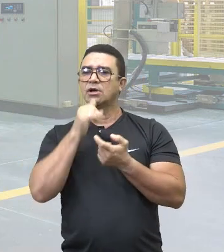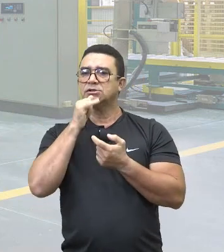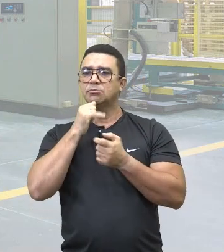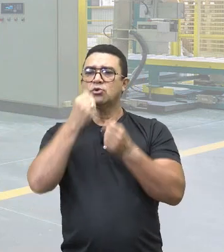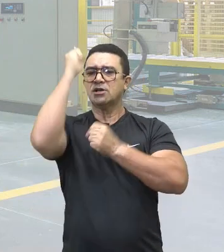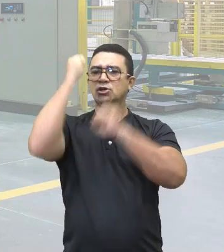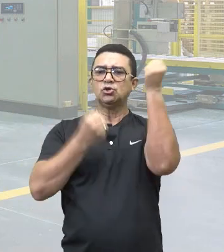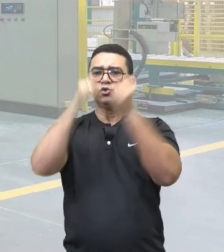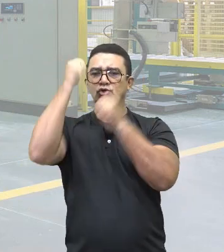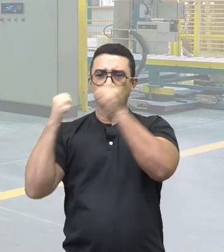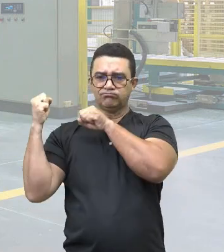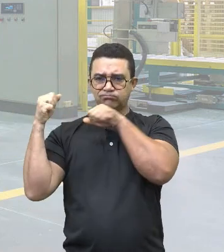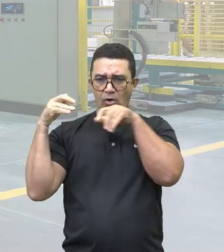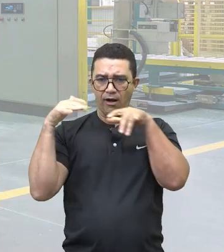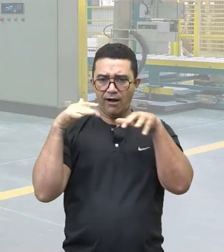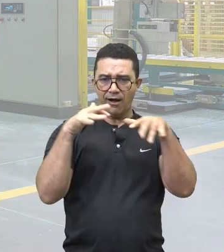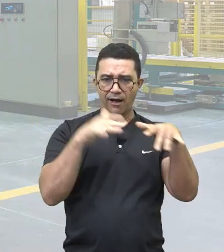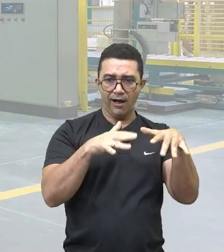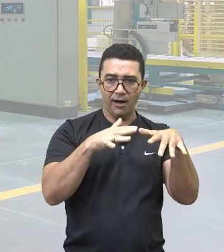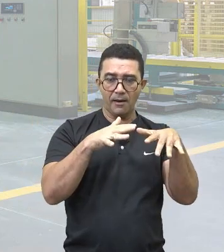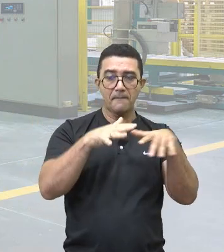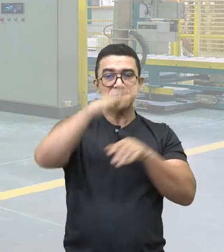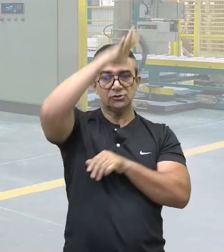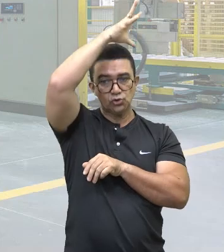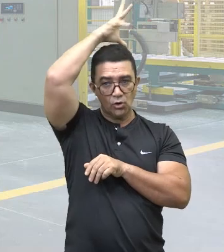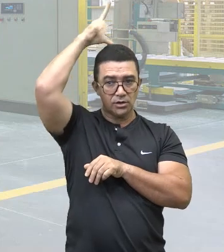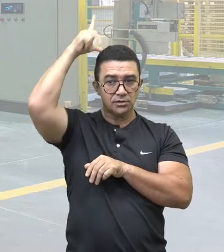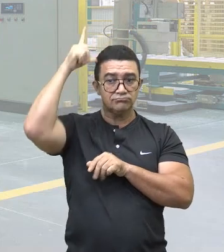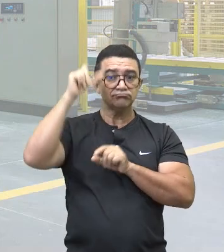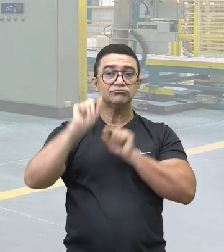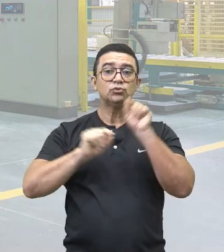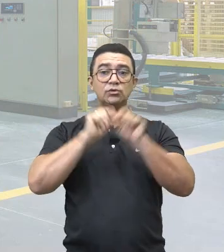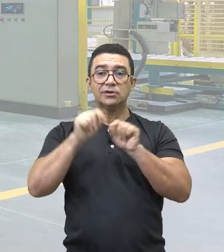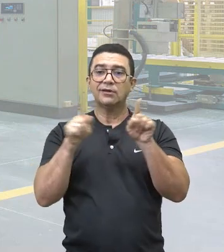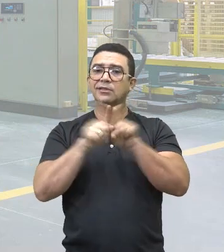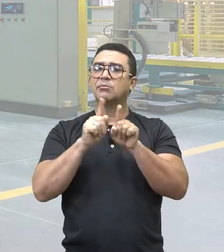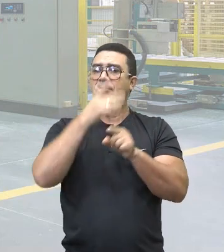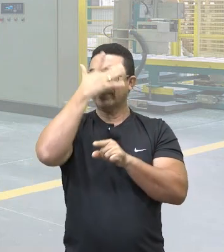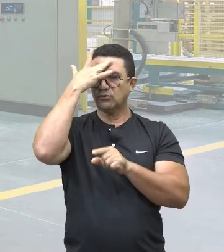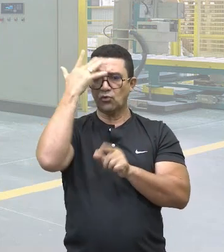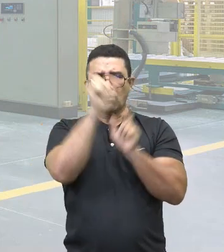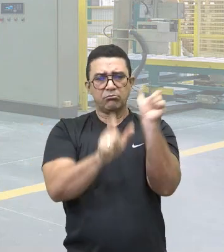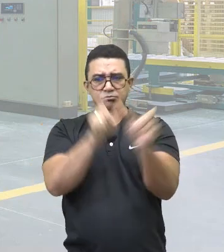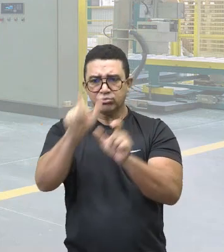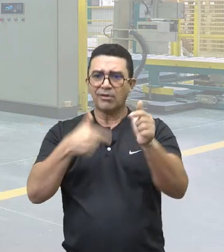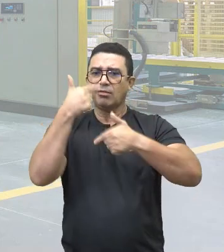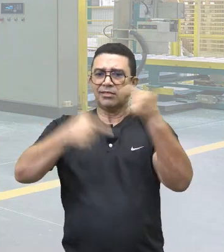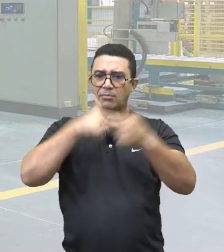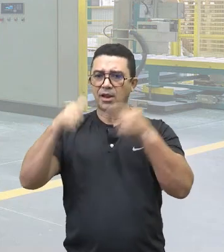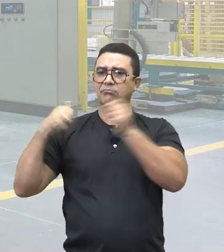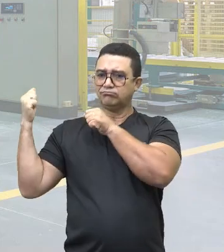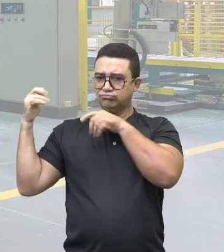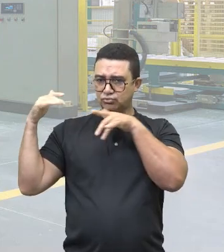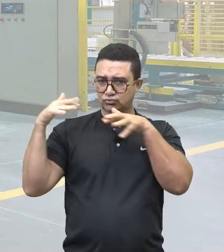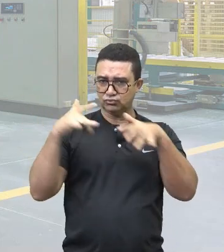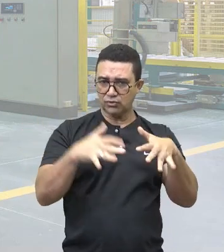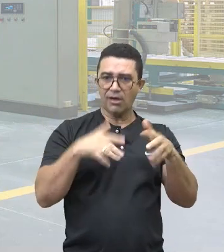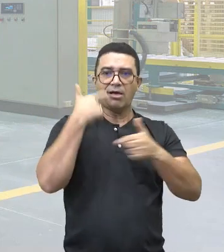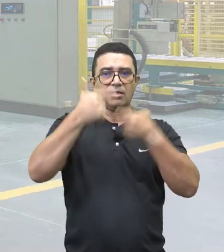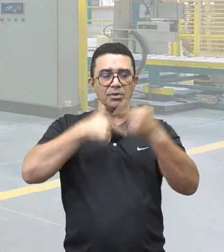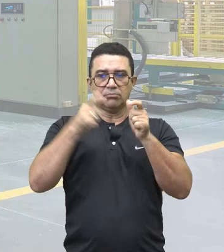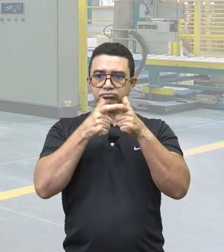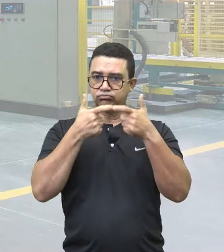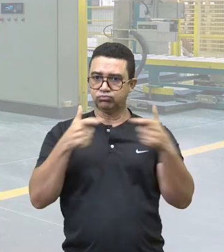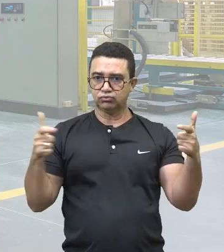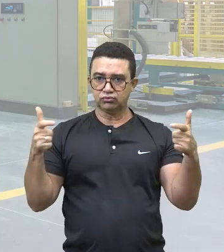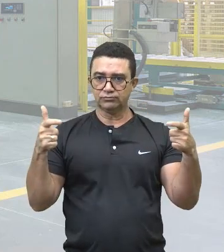lá na década de 60, chegaram as indústrias e, consequentemente, trabalhadores vinham trabalhar para cá, né, e isso foi